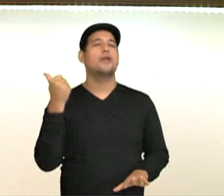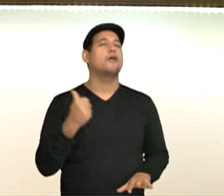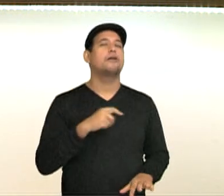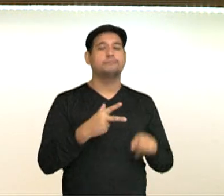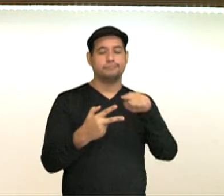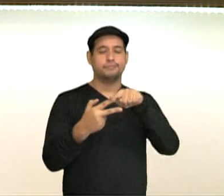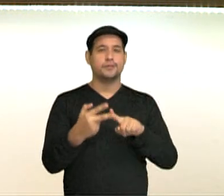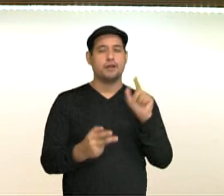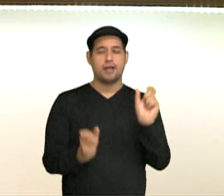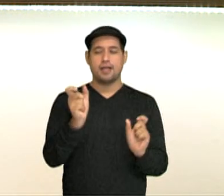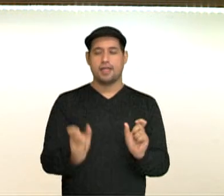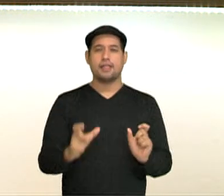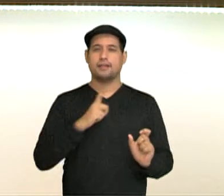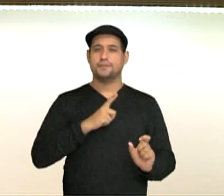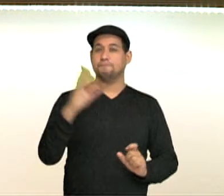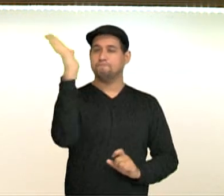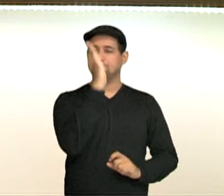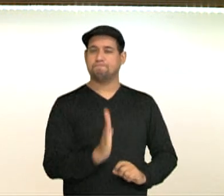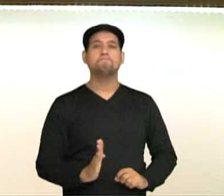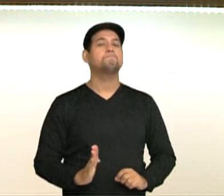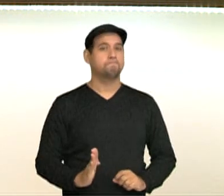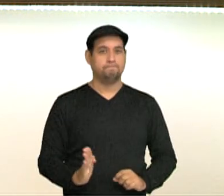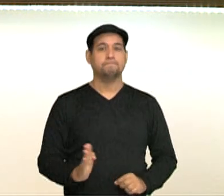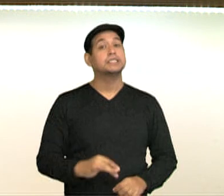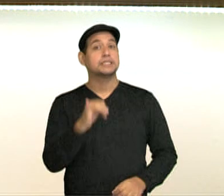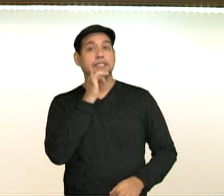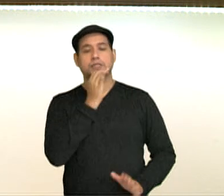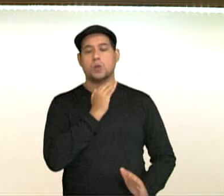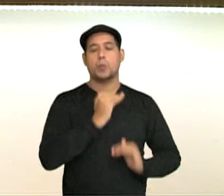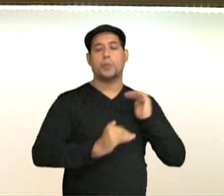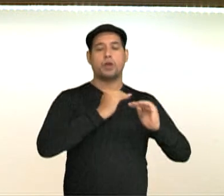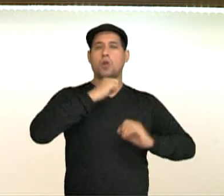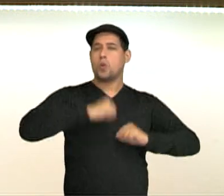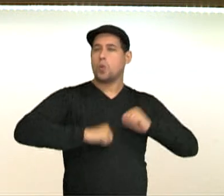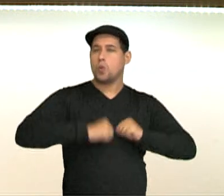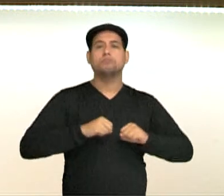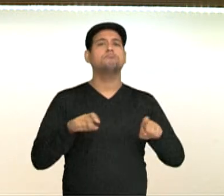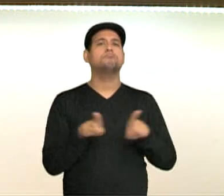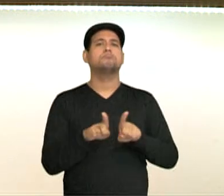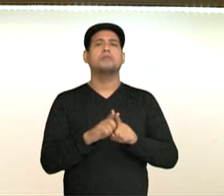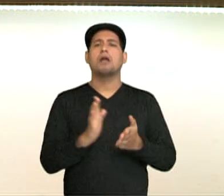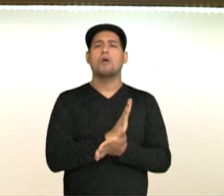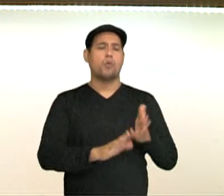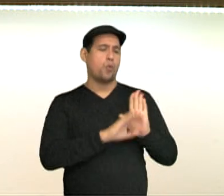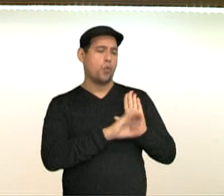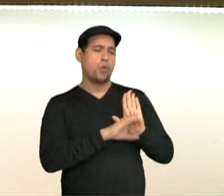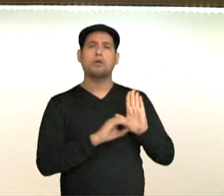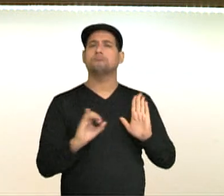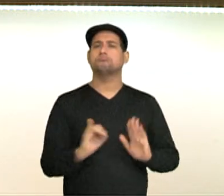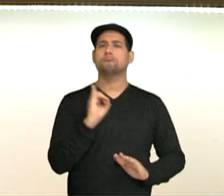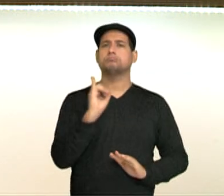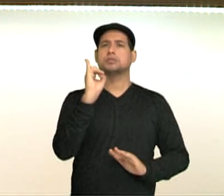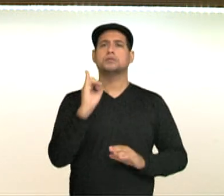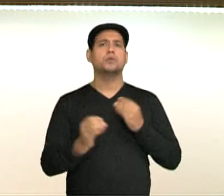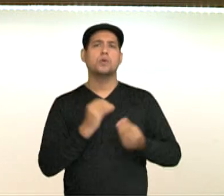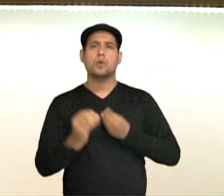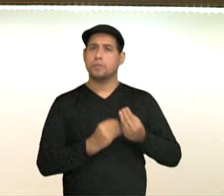duas características do território brasileiro, tanto do processo de industrialização, como alguns conceitos importantes